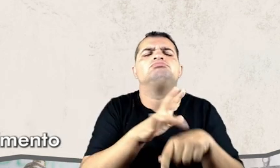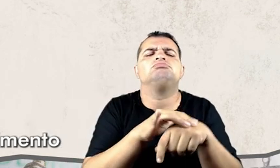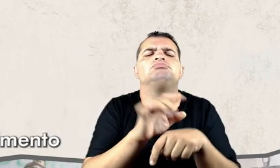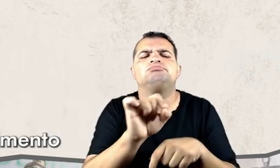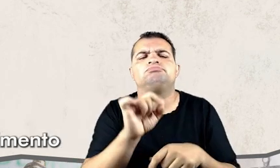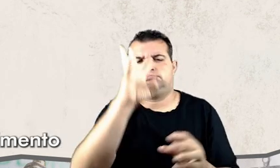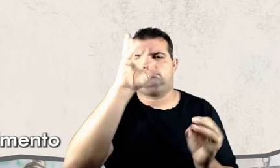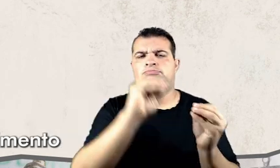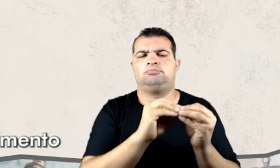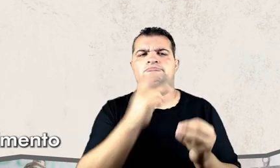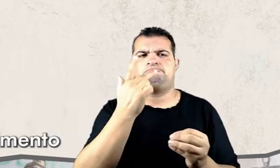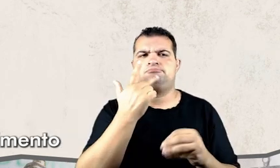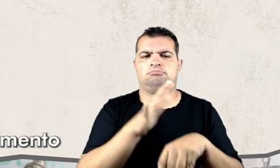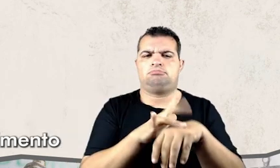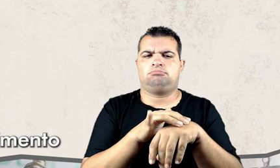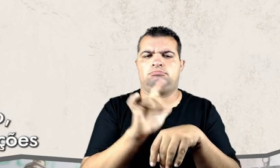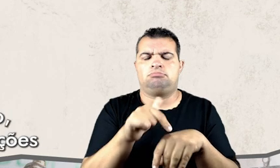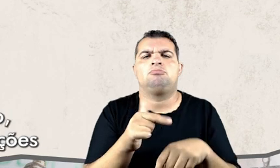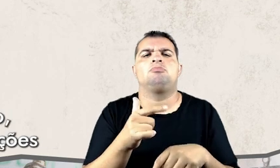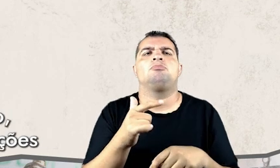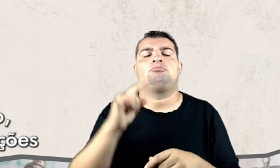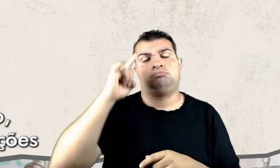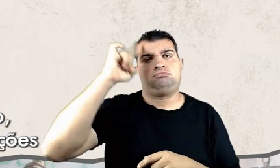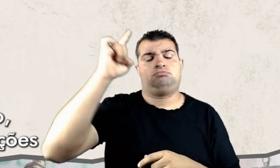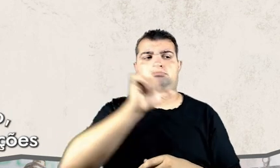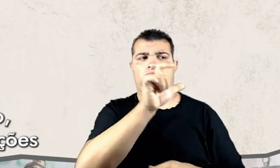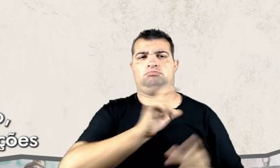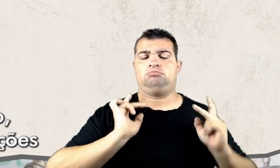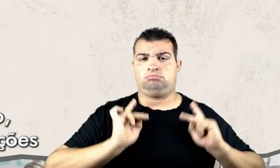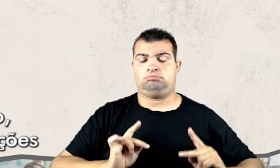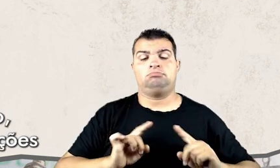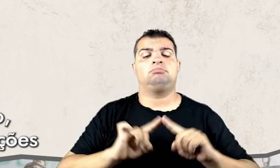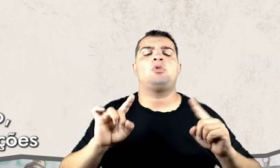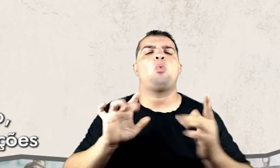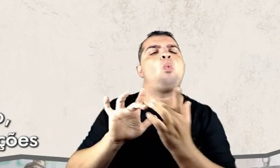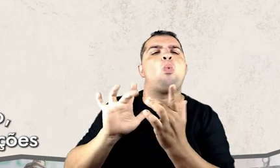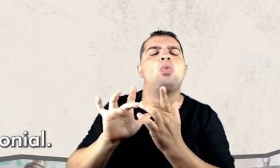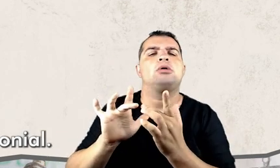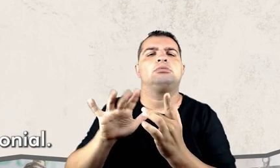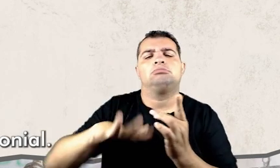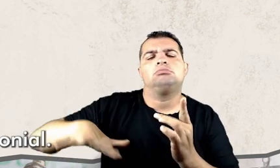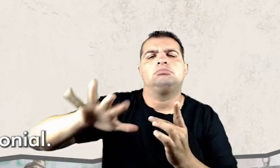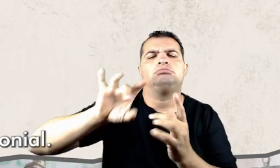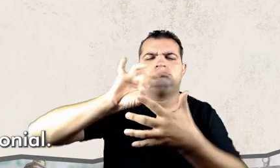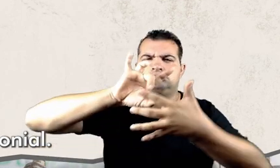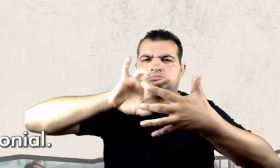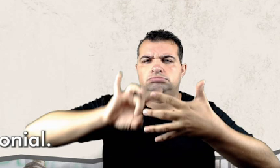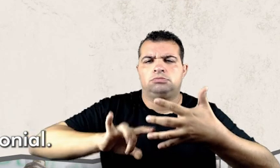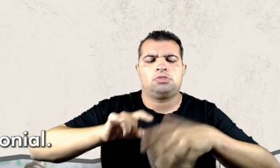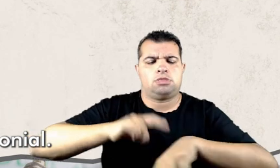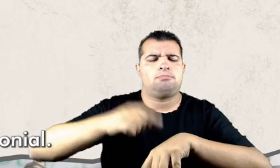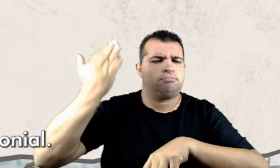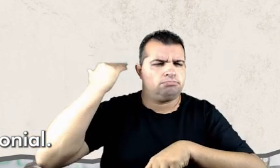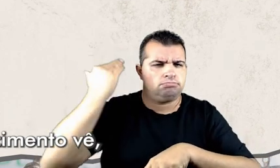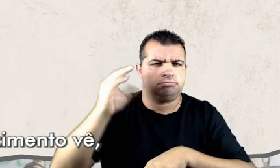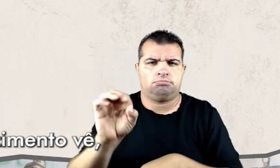adoecimento, considerando que falar de adoecimento era falar da noção de sujeito, mas era falar também das relações de poder que iam se caracterizando no